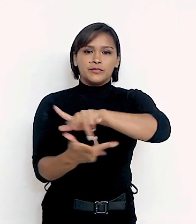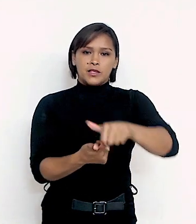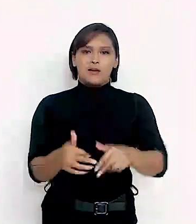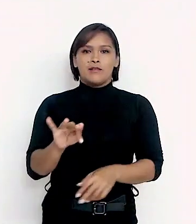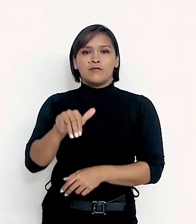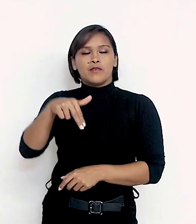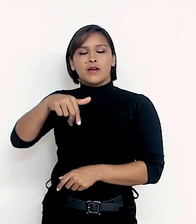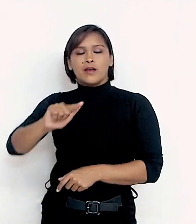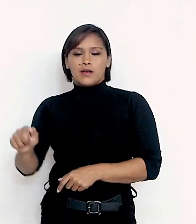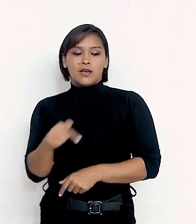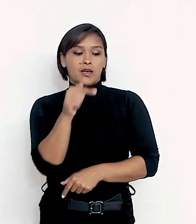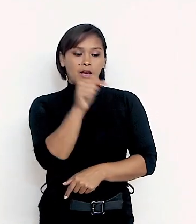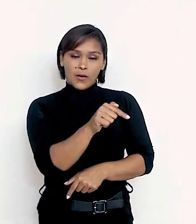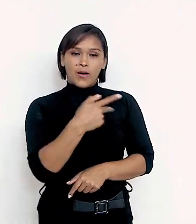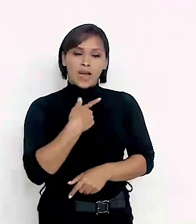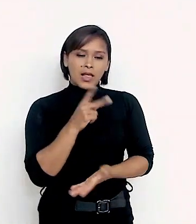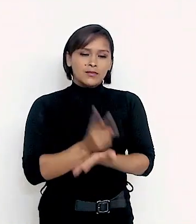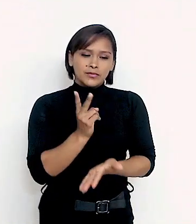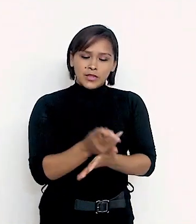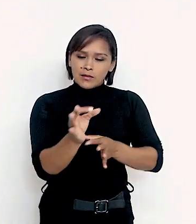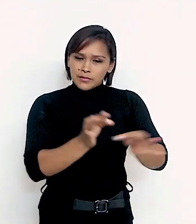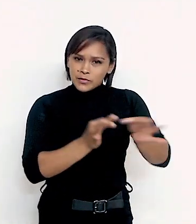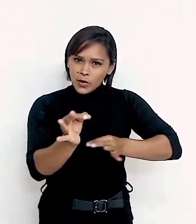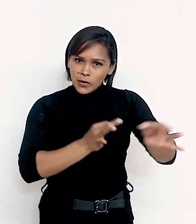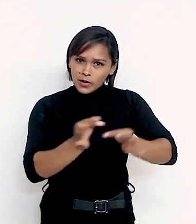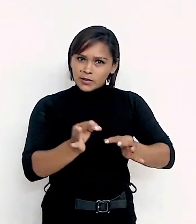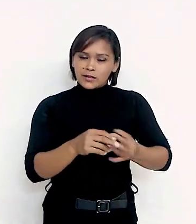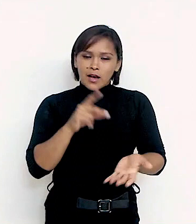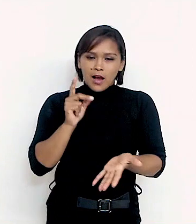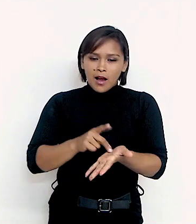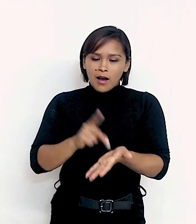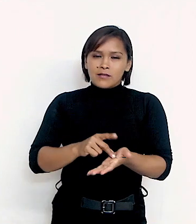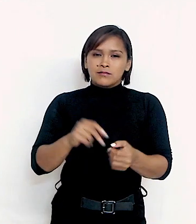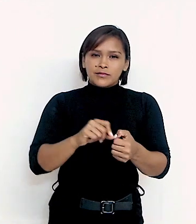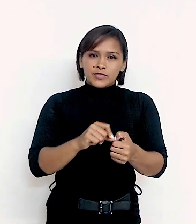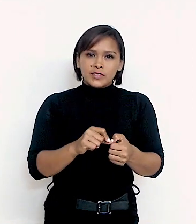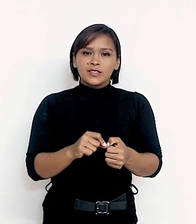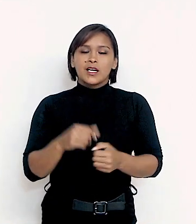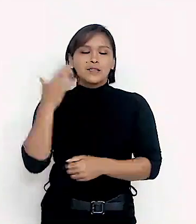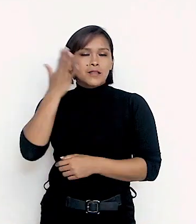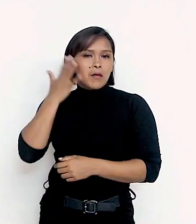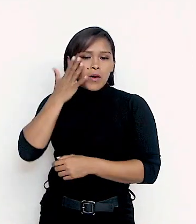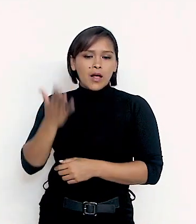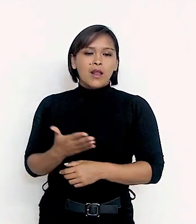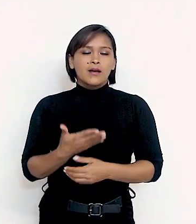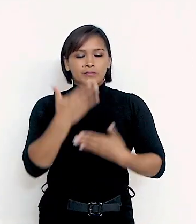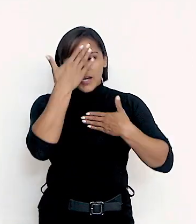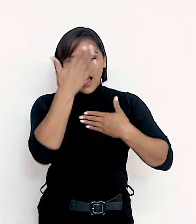e é com ela que nós temos sempre descoordenado para realização dessas conferências agradeço sempre a